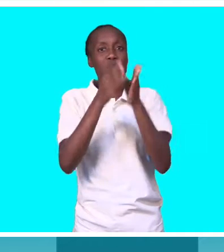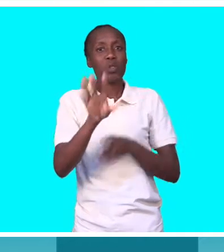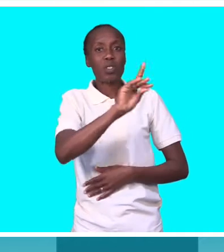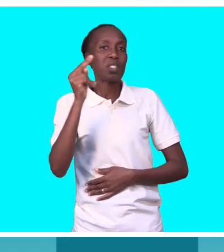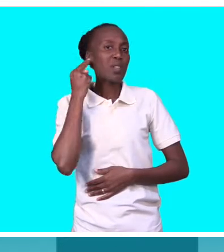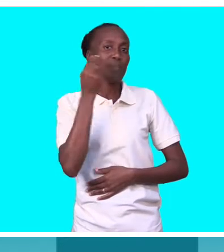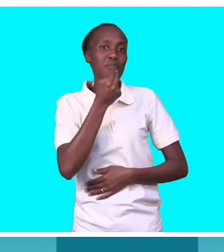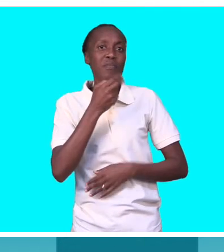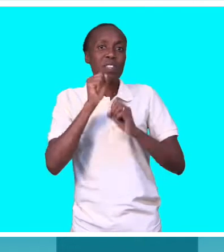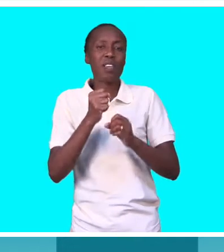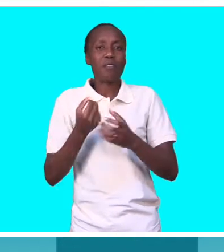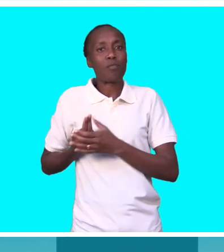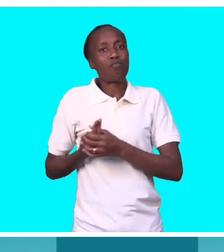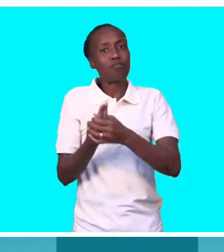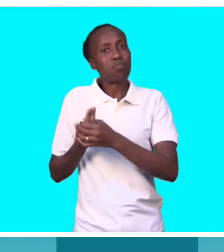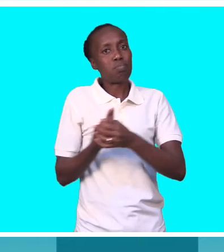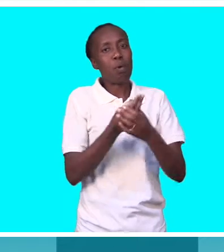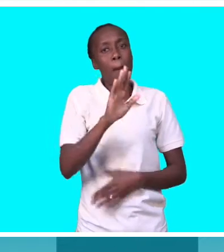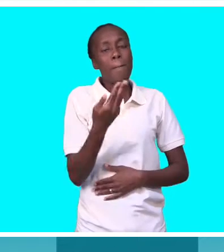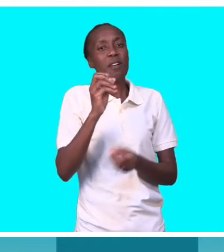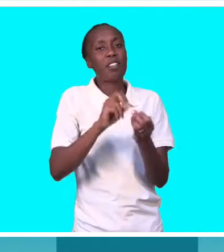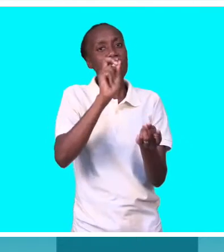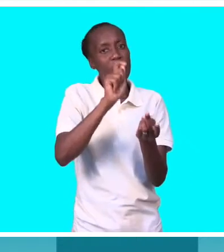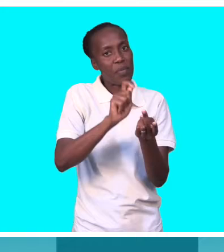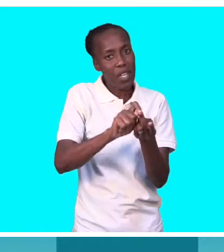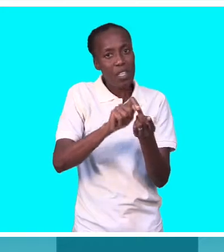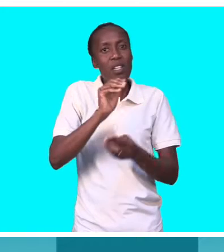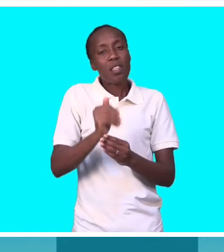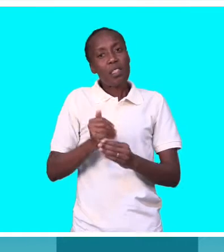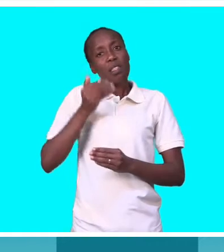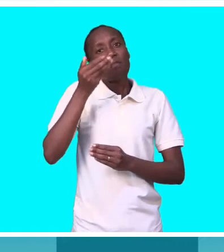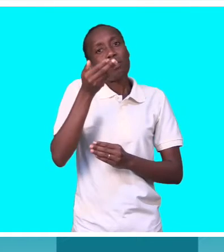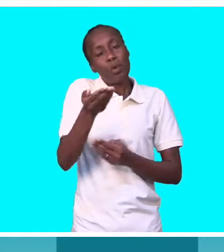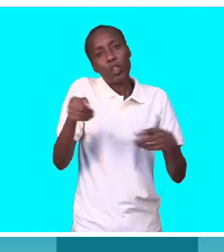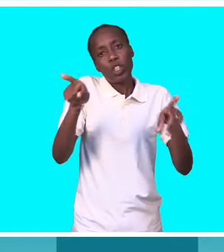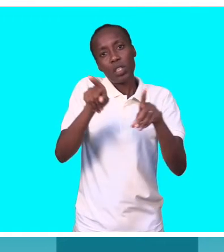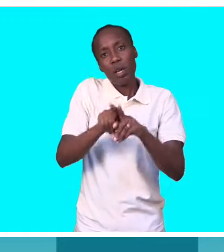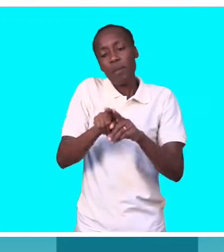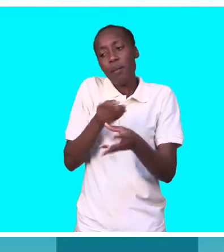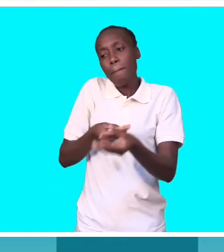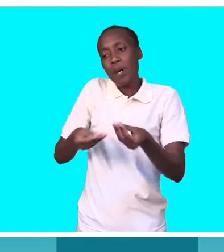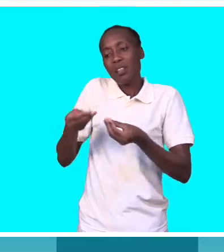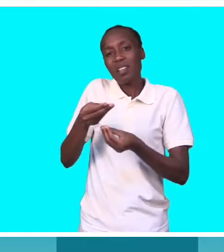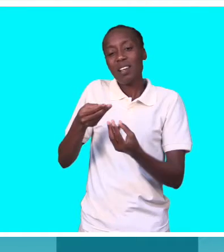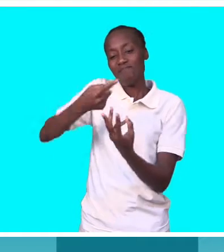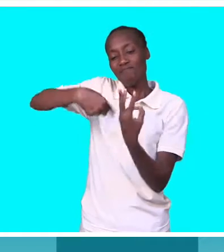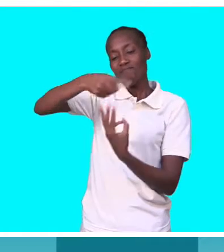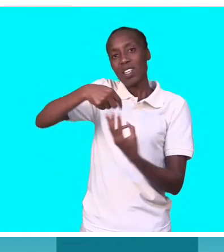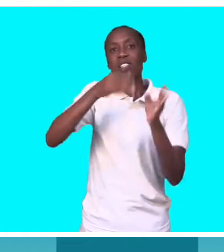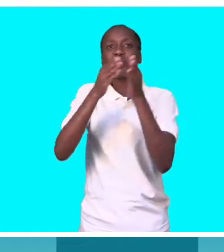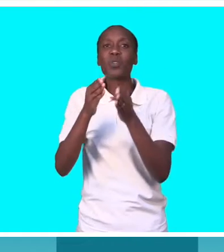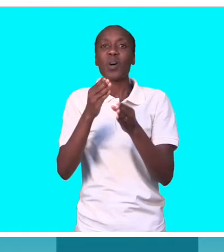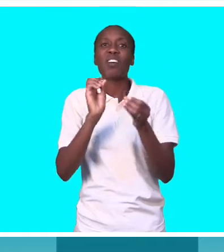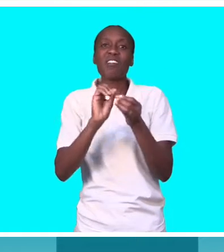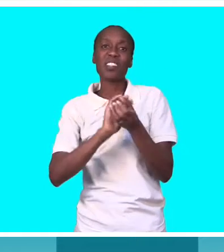ser partilhado entre as pessoas, já não há segredo. E como é a Mudeva tem trabalhado nesta parte do HIV